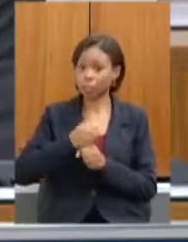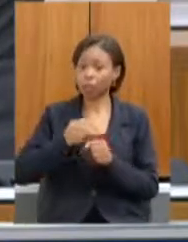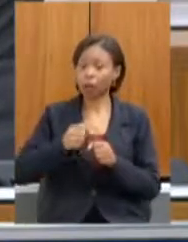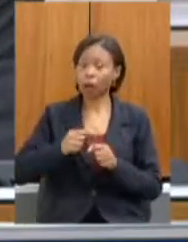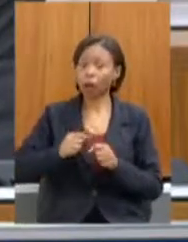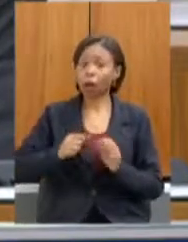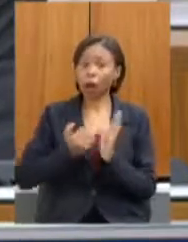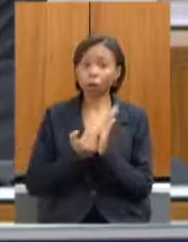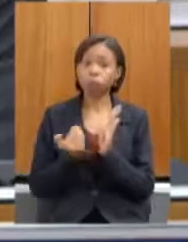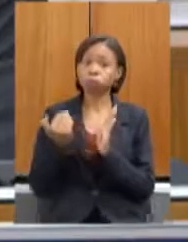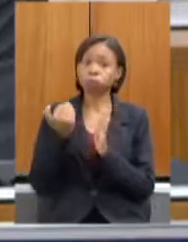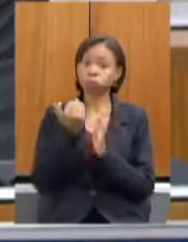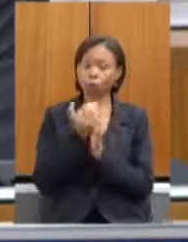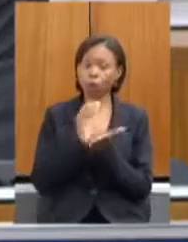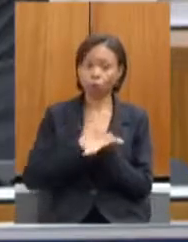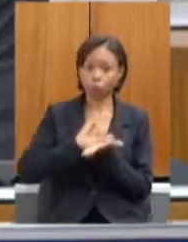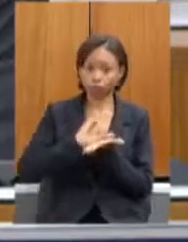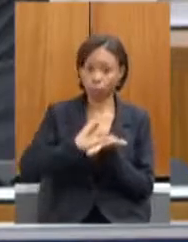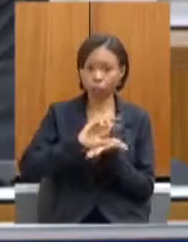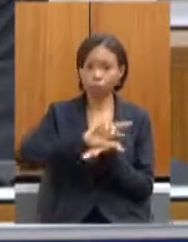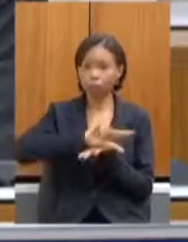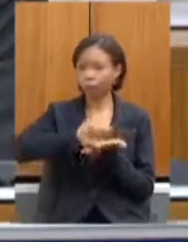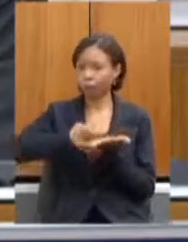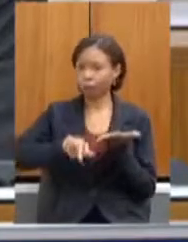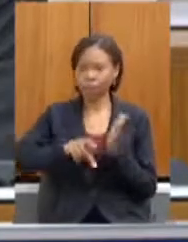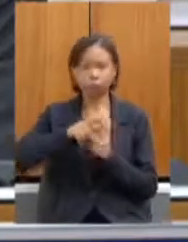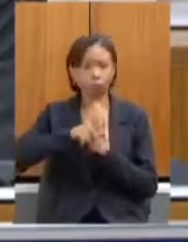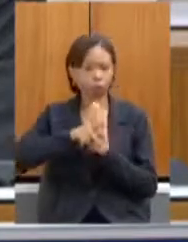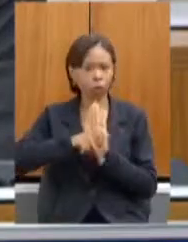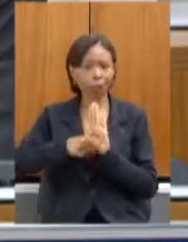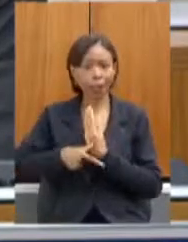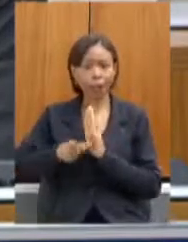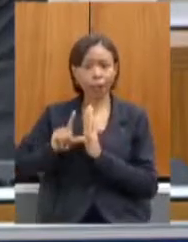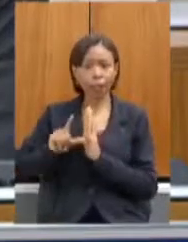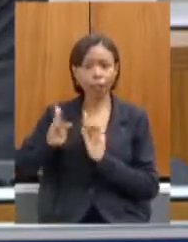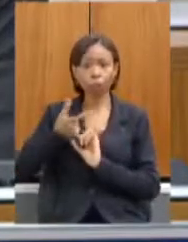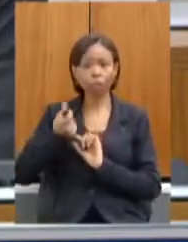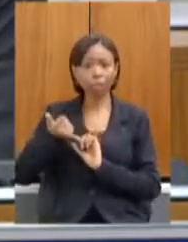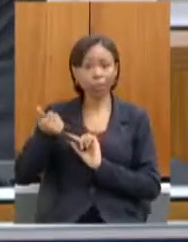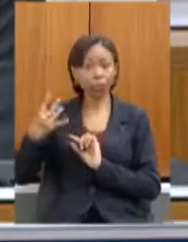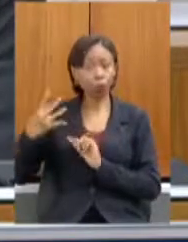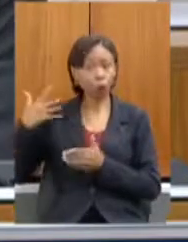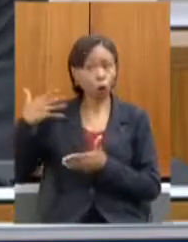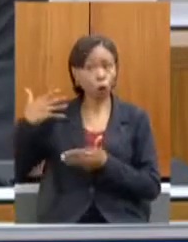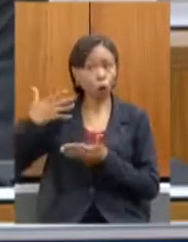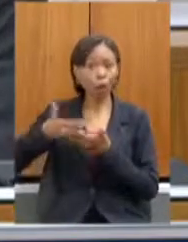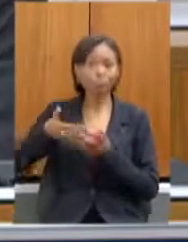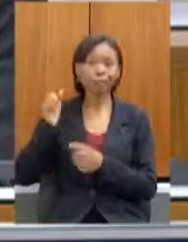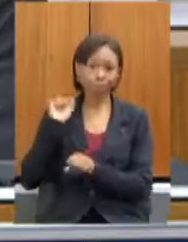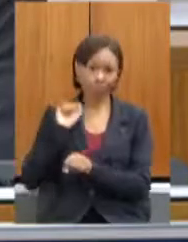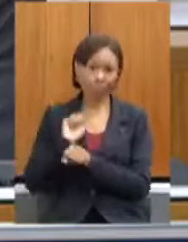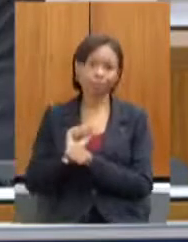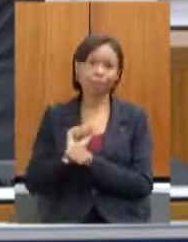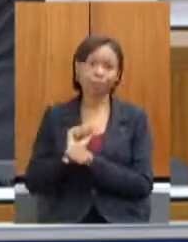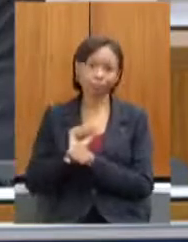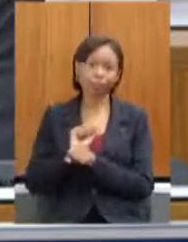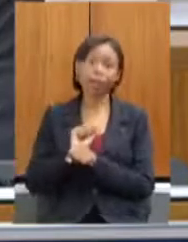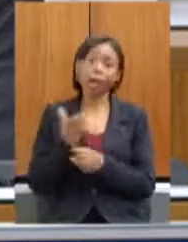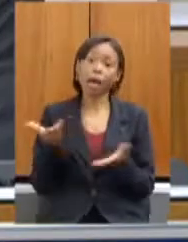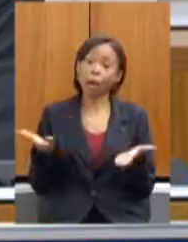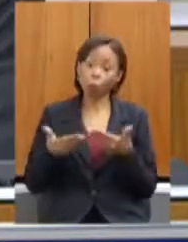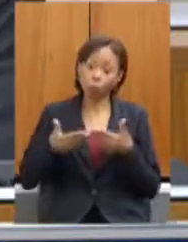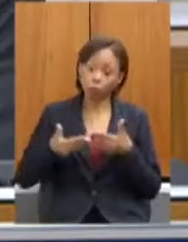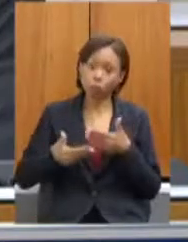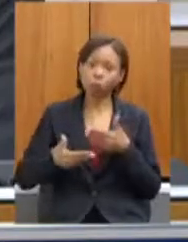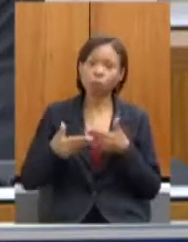do financiamento de vários programas que estavam parados desde 2004 e nós entendemos que a situação está melhorando